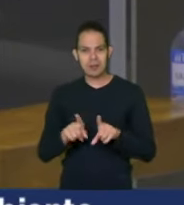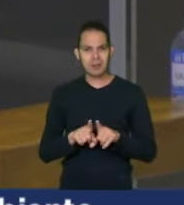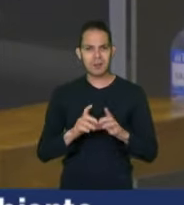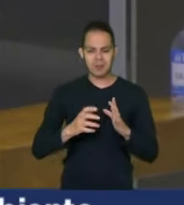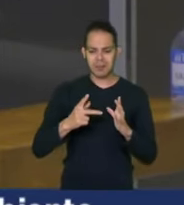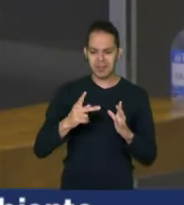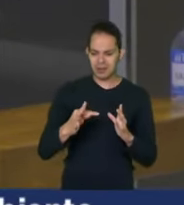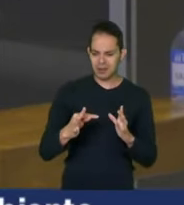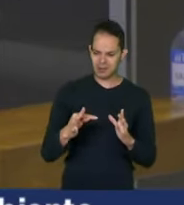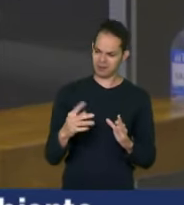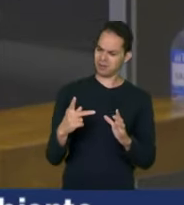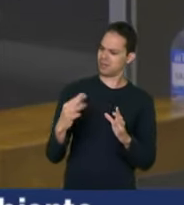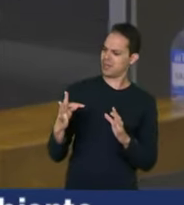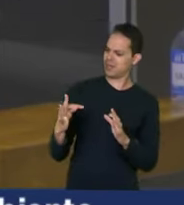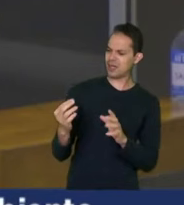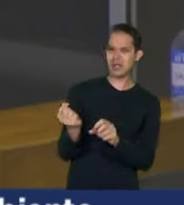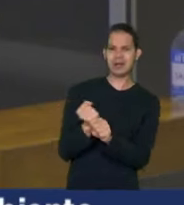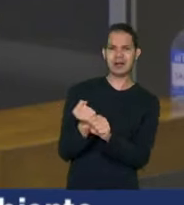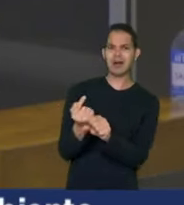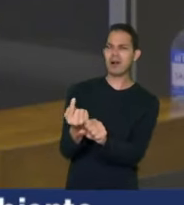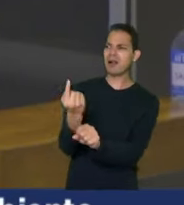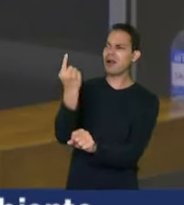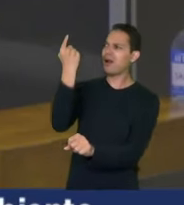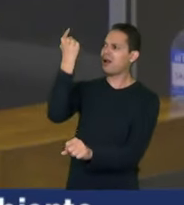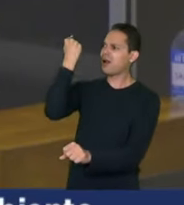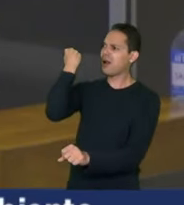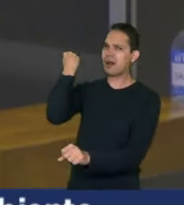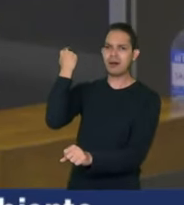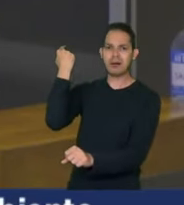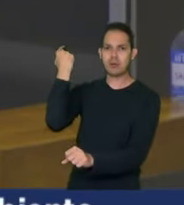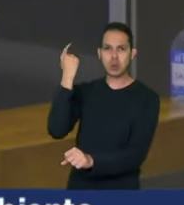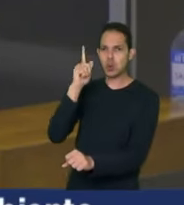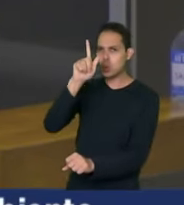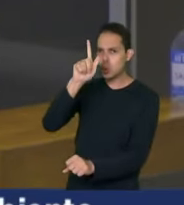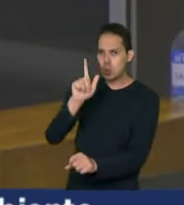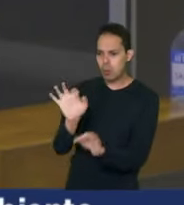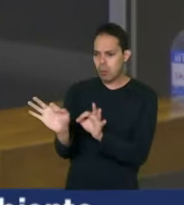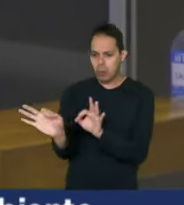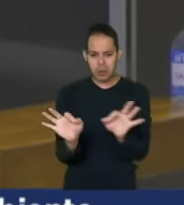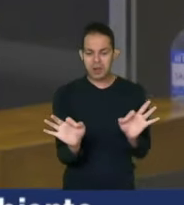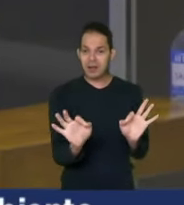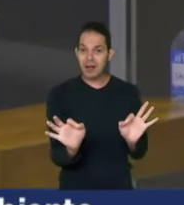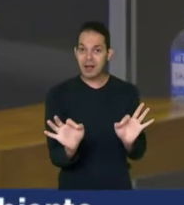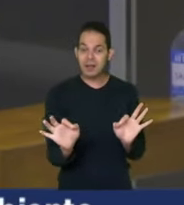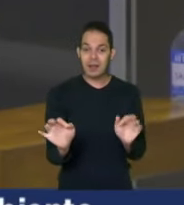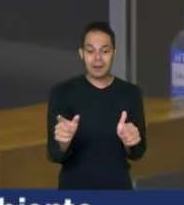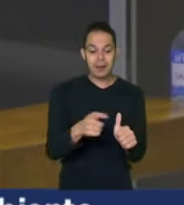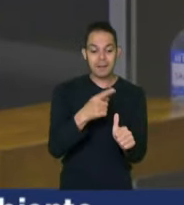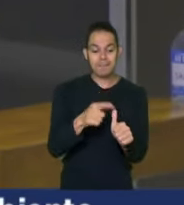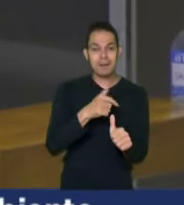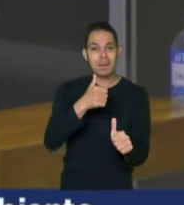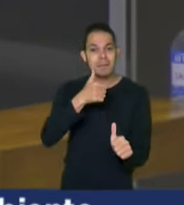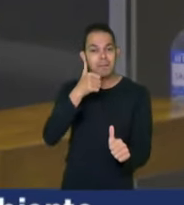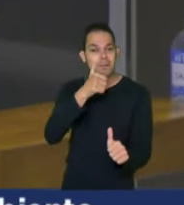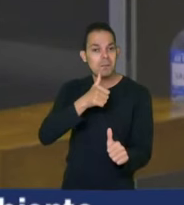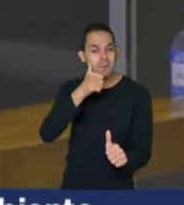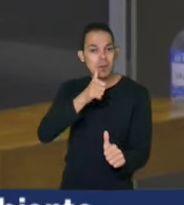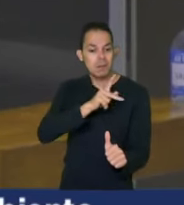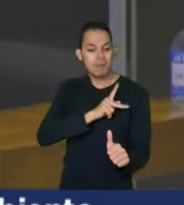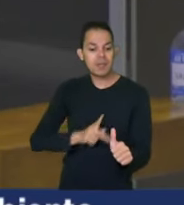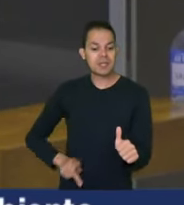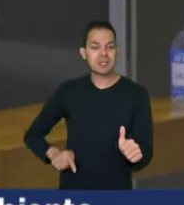tempo. A partir do golpe em cima da presidenta Dilma, primeira mulher eleita presidenta do